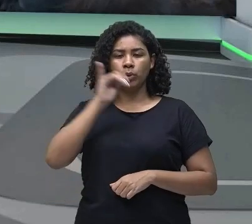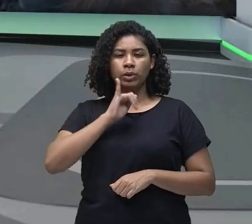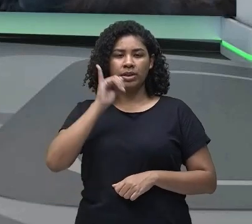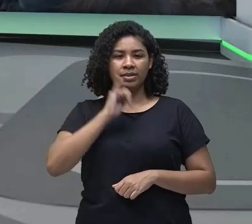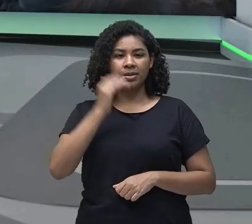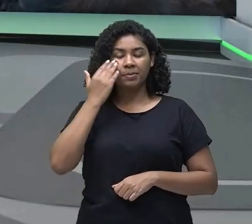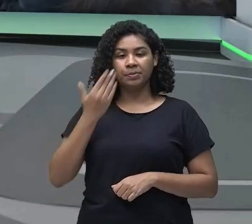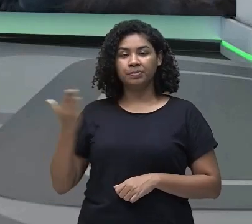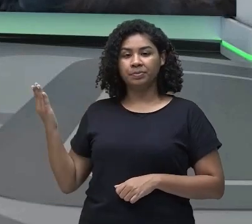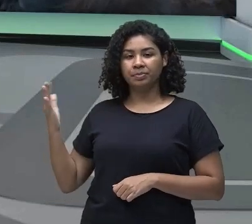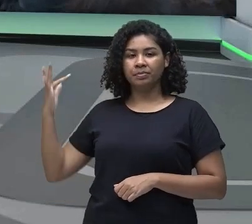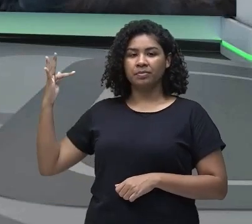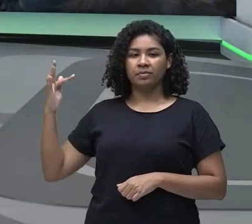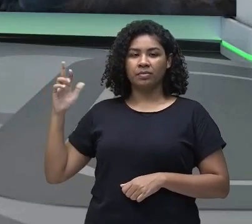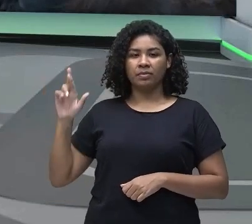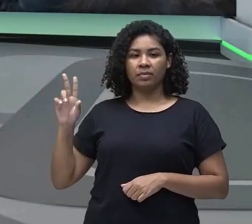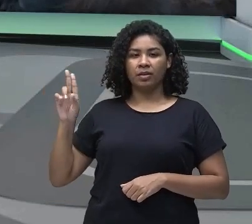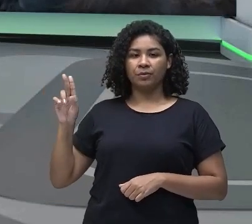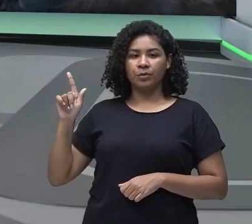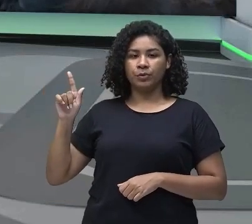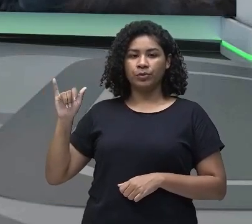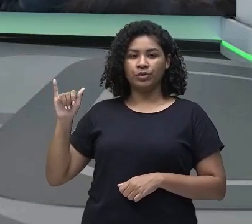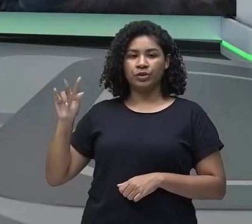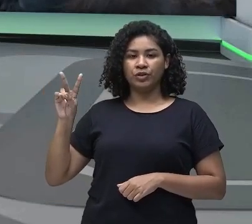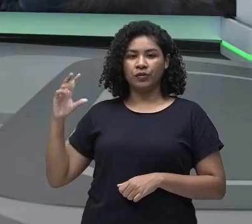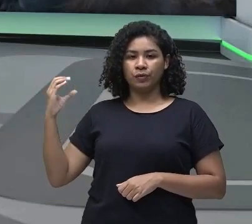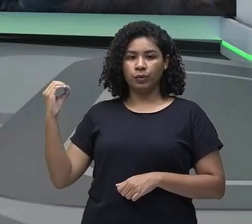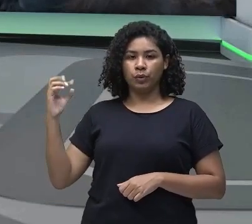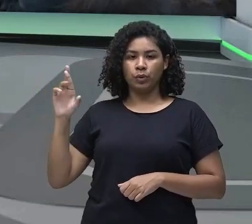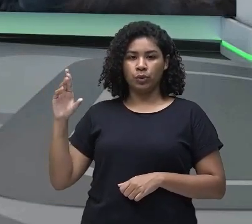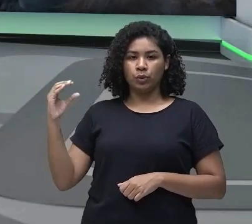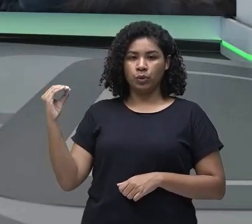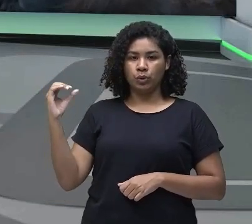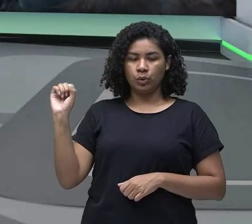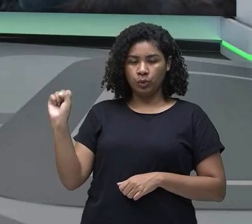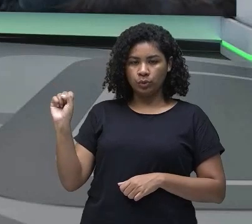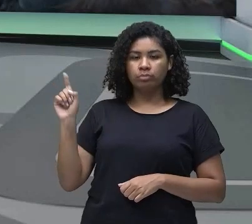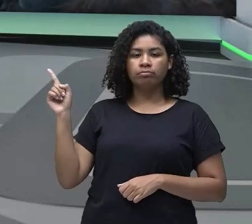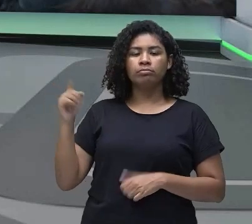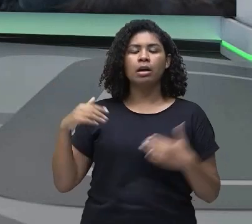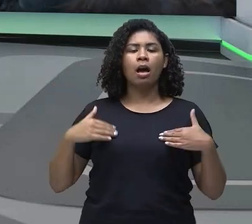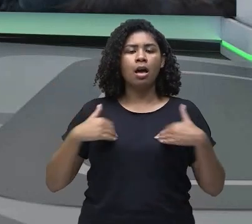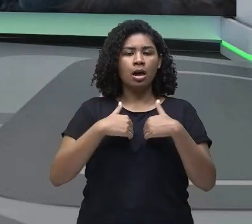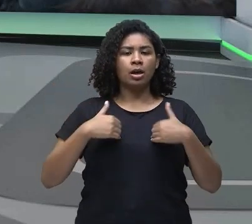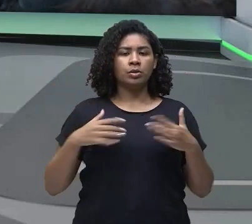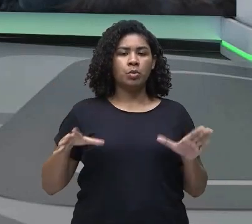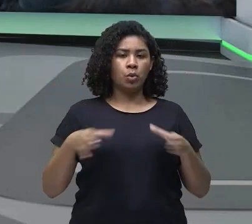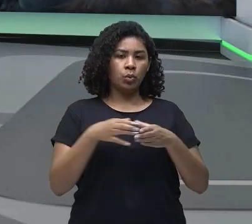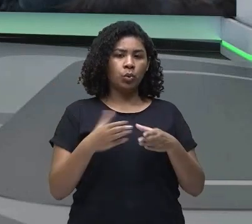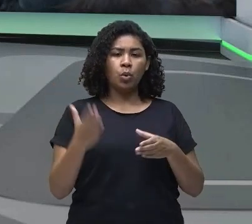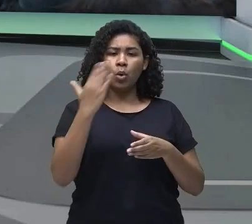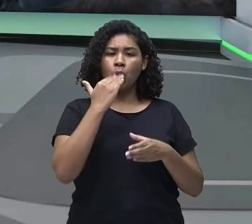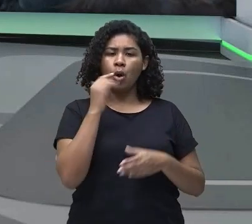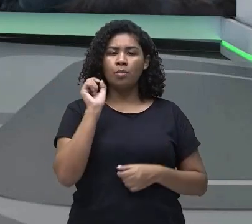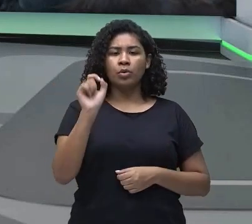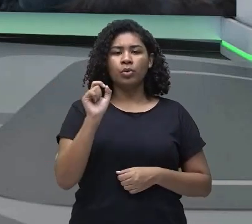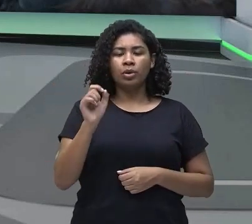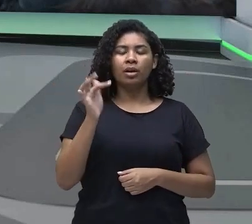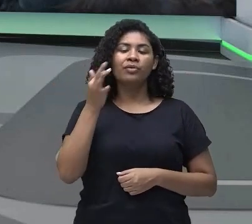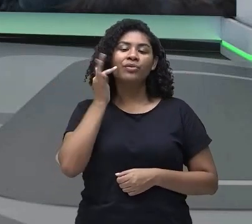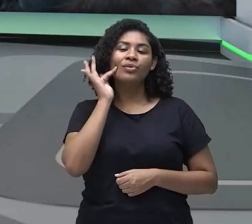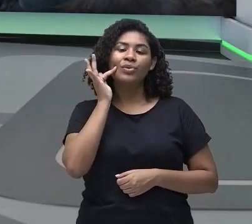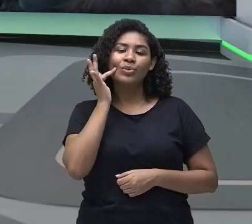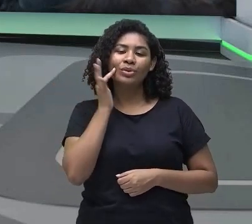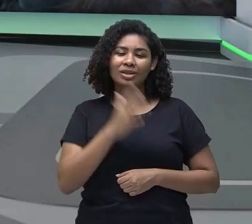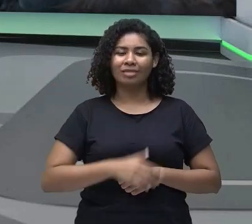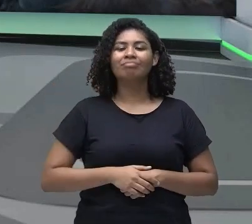nosso exemplo são os frugívoros. Os frugívoros são os animais que comem apenas